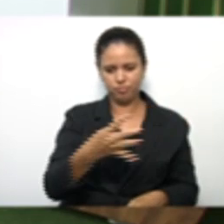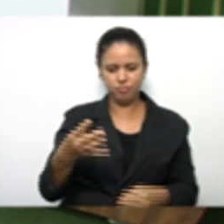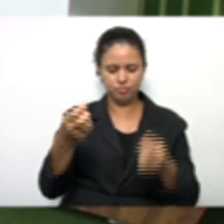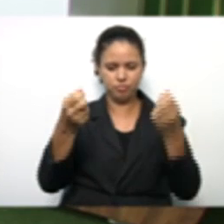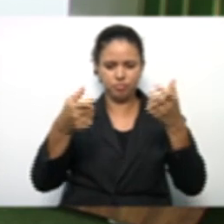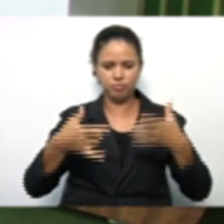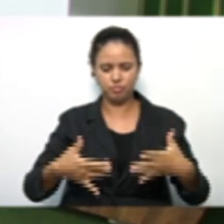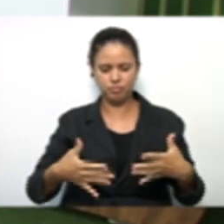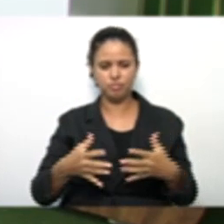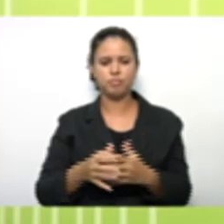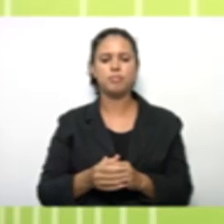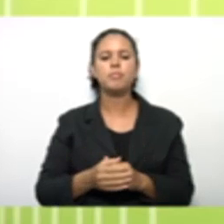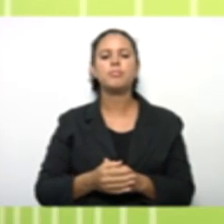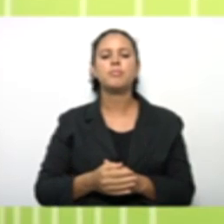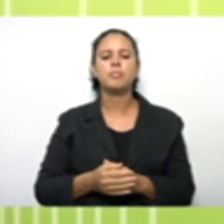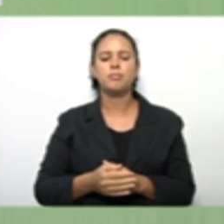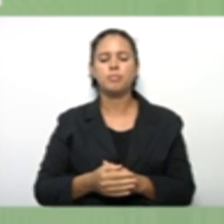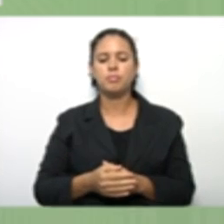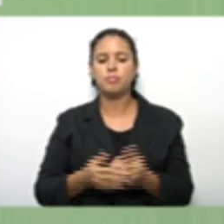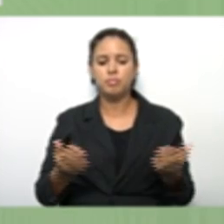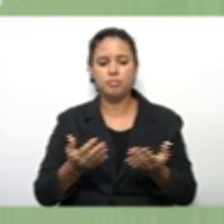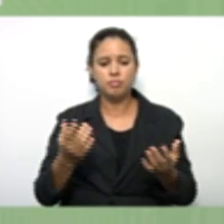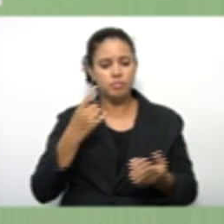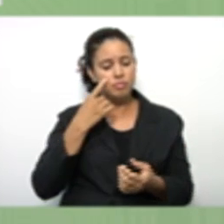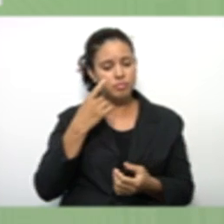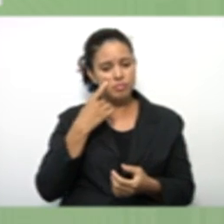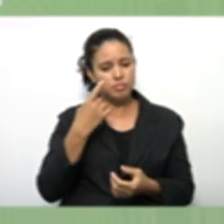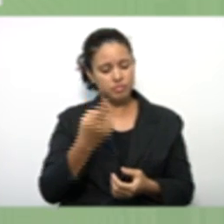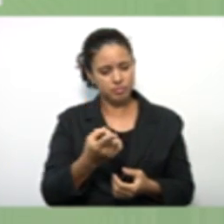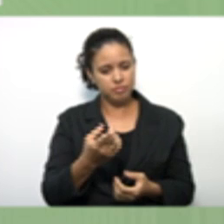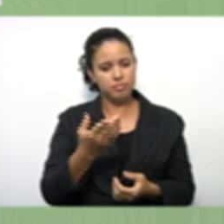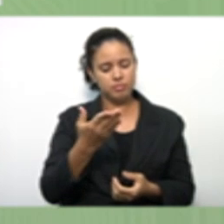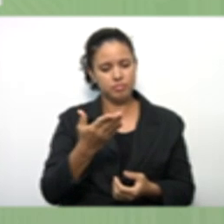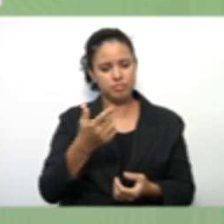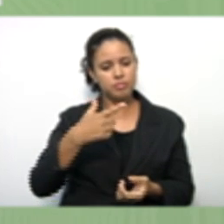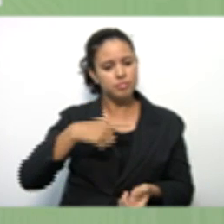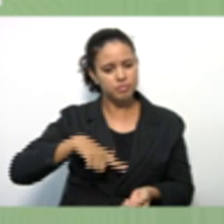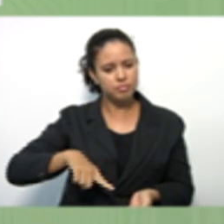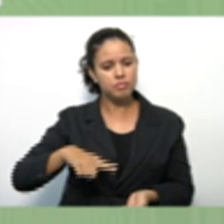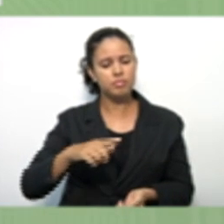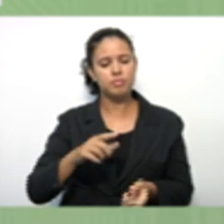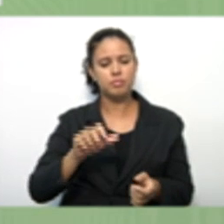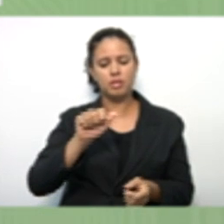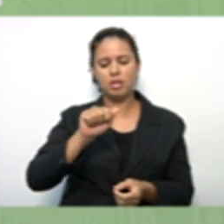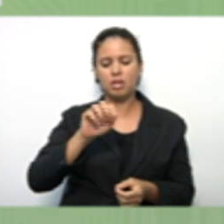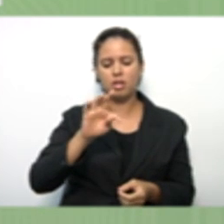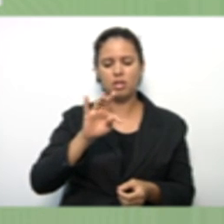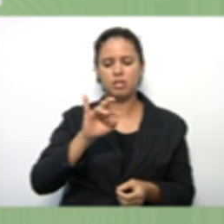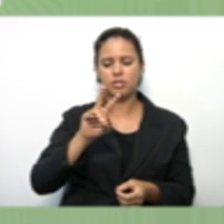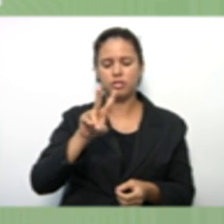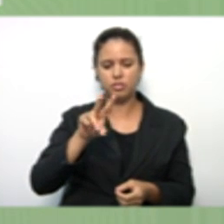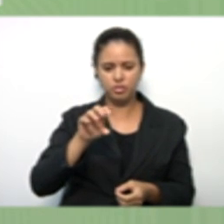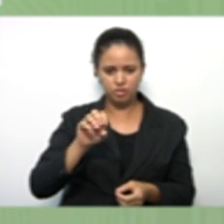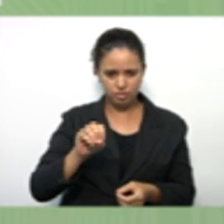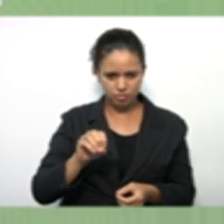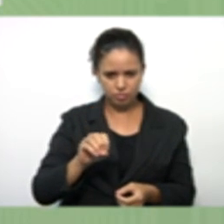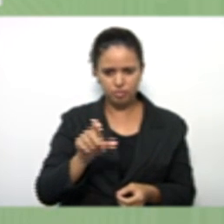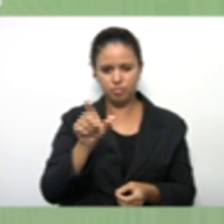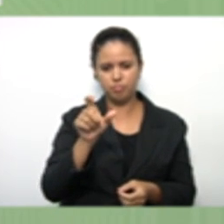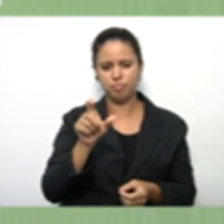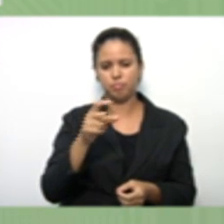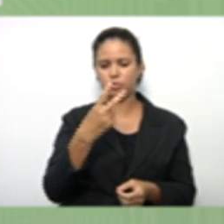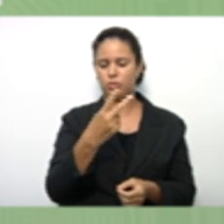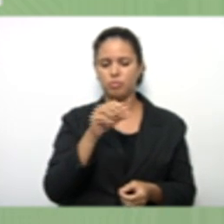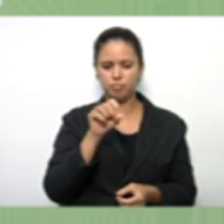Isso, vamos lá. Então, nós temos aqui o ativo, né, que é formado de bens e direitos, os bens no valor de 2.000,